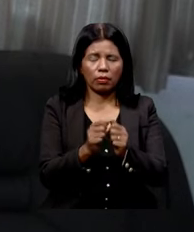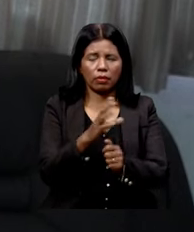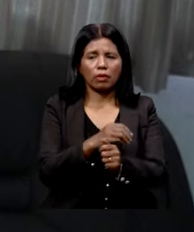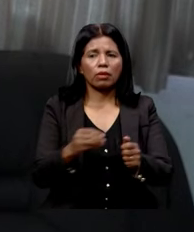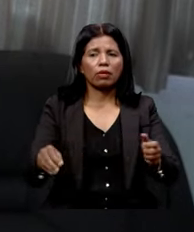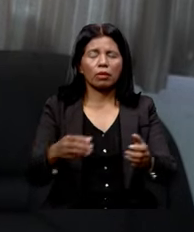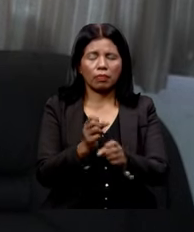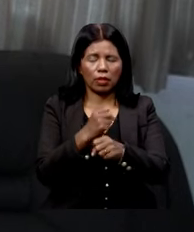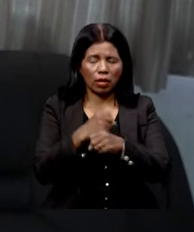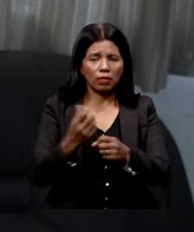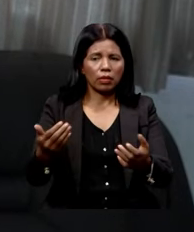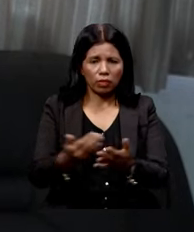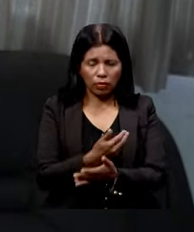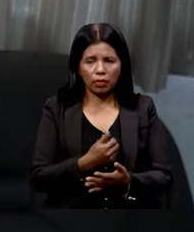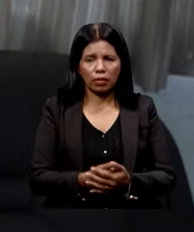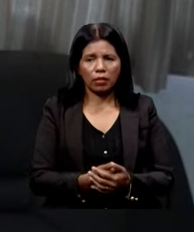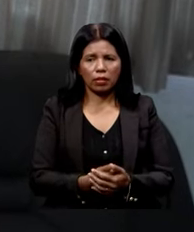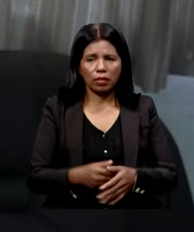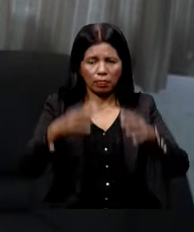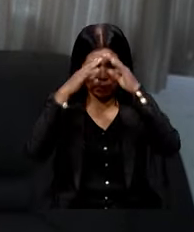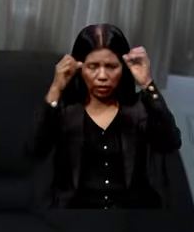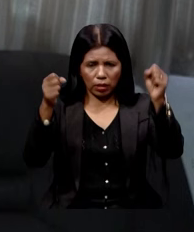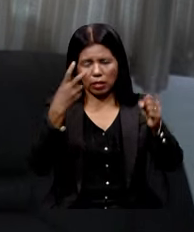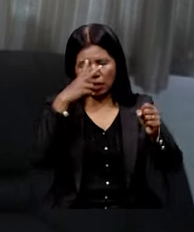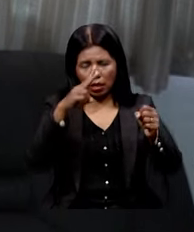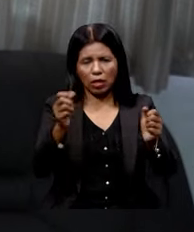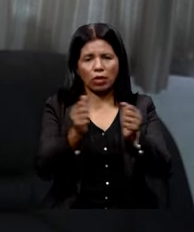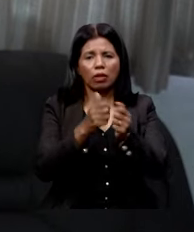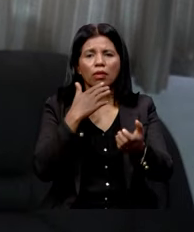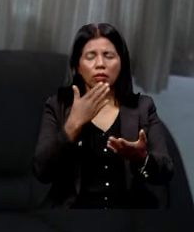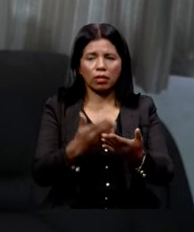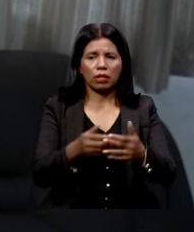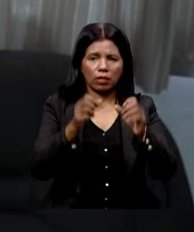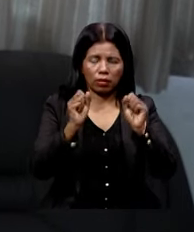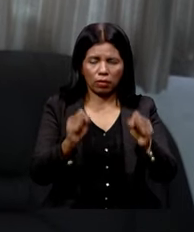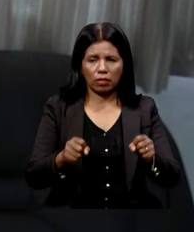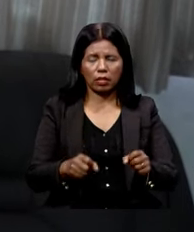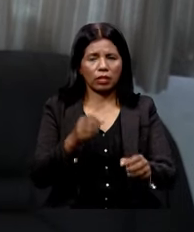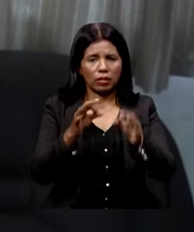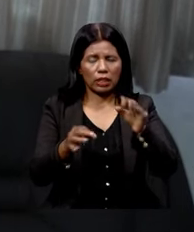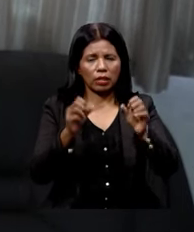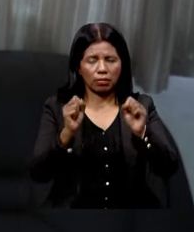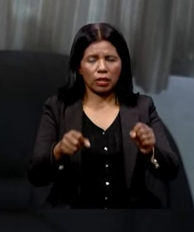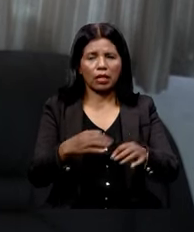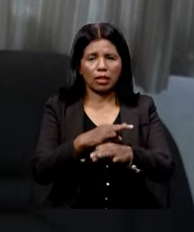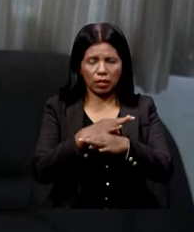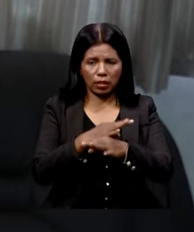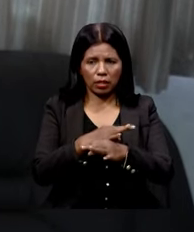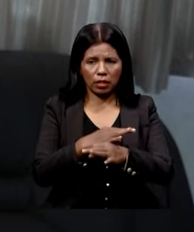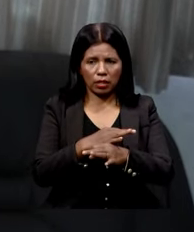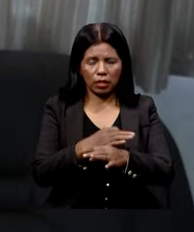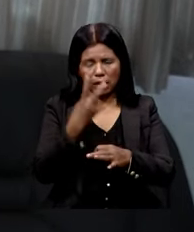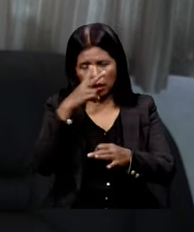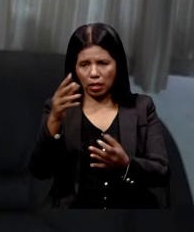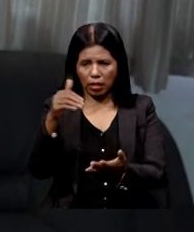produtivo. Também é maca devia presidente haré de dia aqui da nelaí para o dia carrega se bele hadia se bele halo